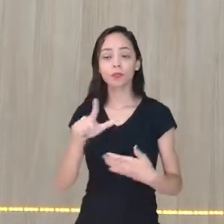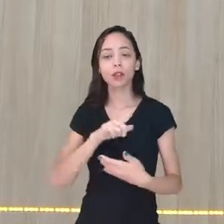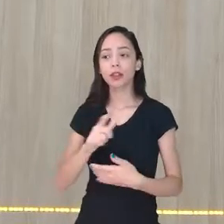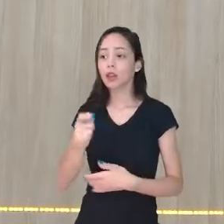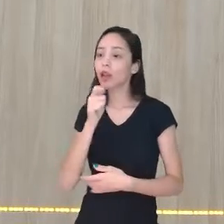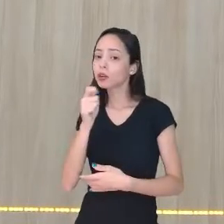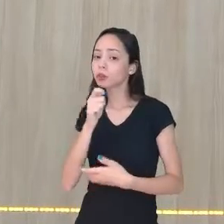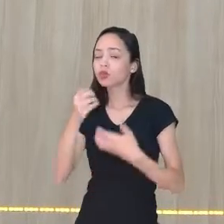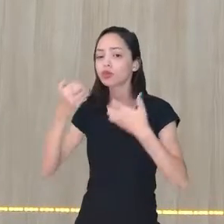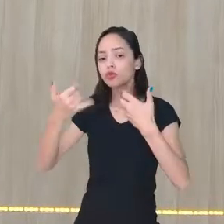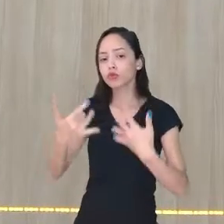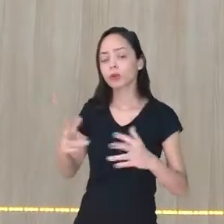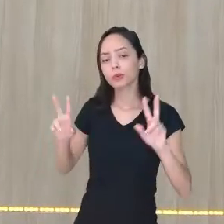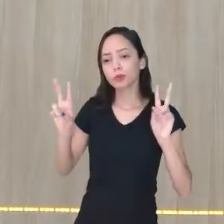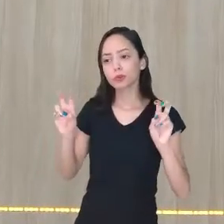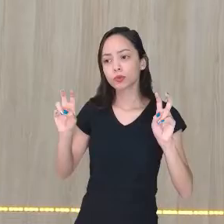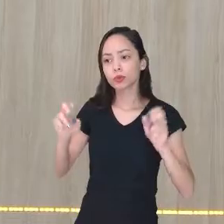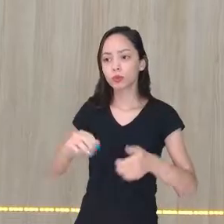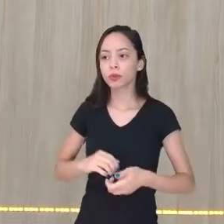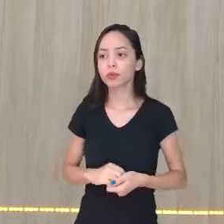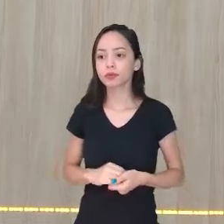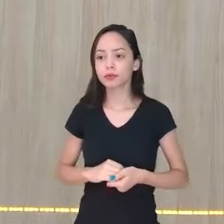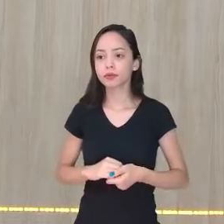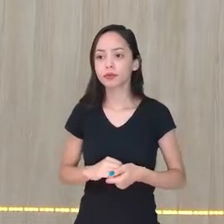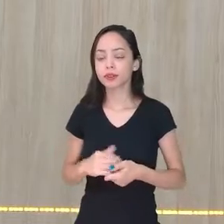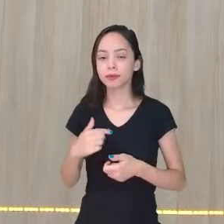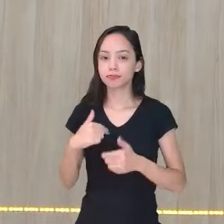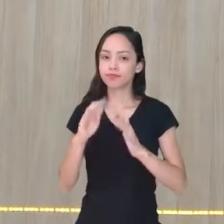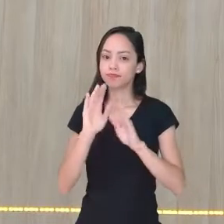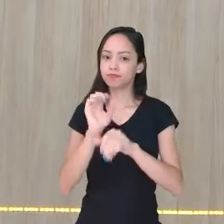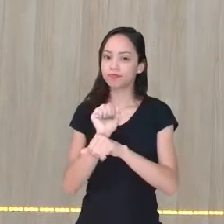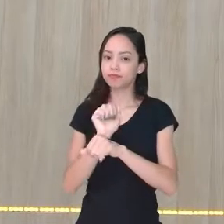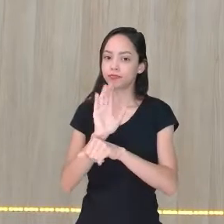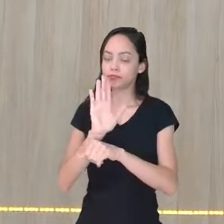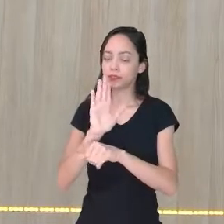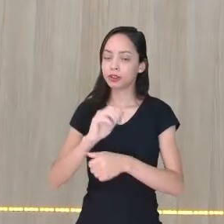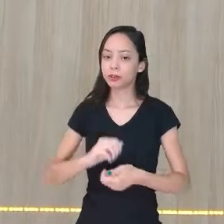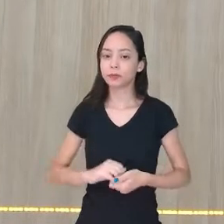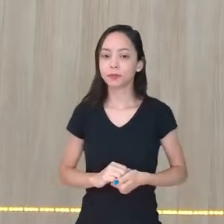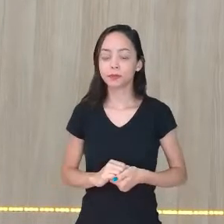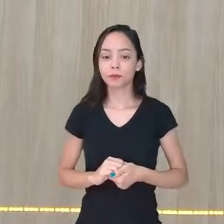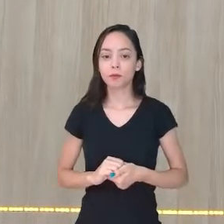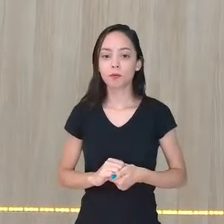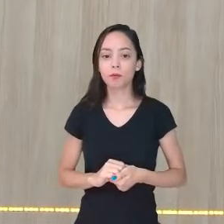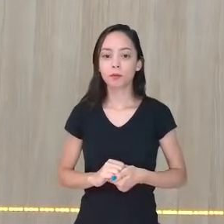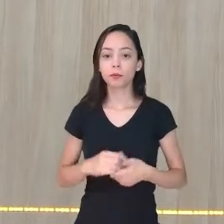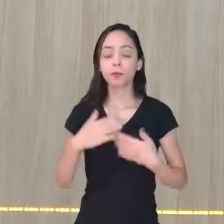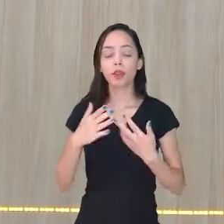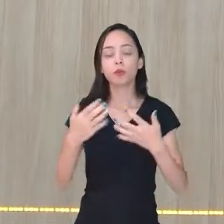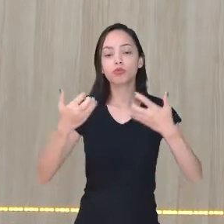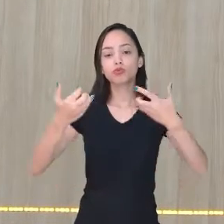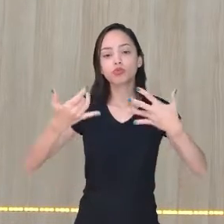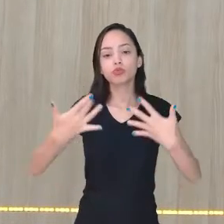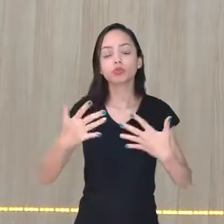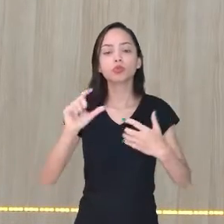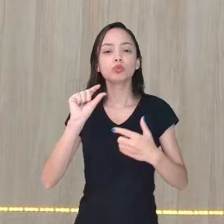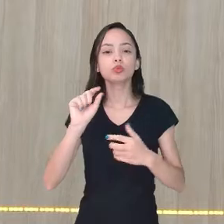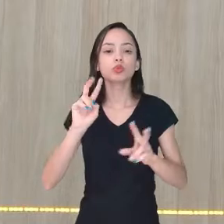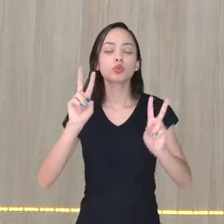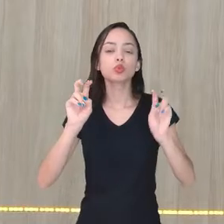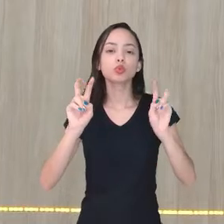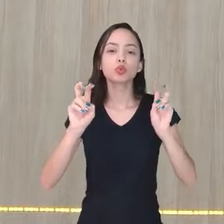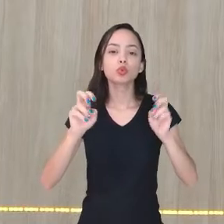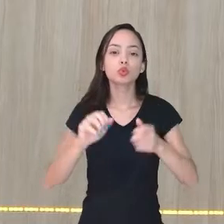reportagem falando a respeito, deixa eu voltar um pouquinho para não começar já no começo a reportagem. Falando a respeito das